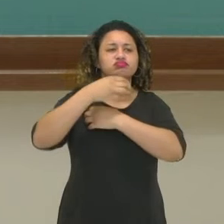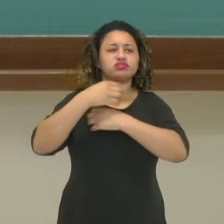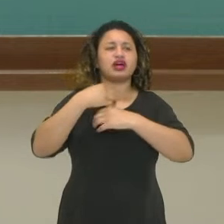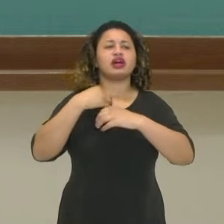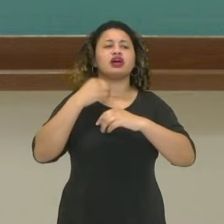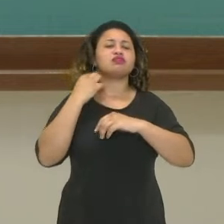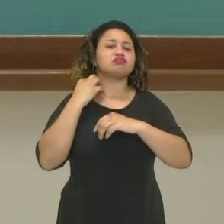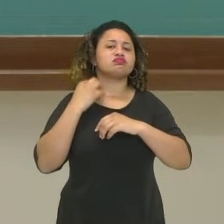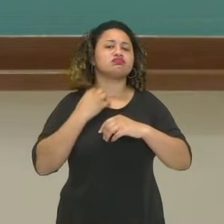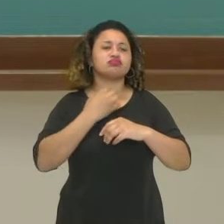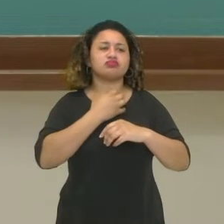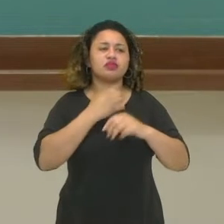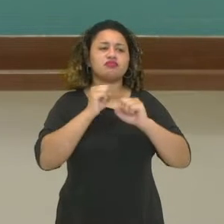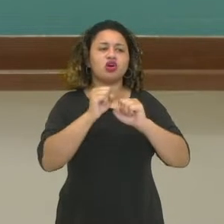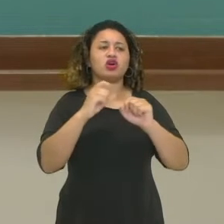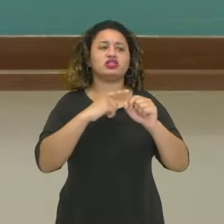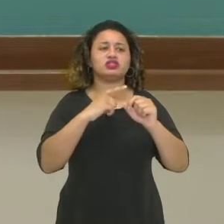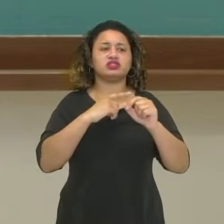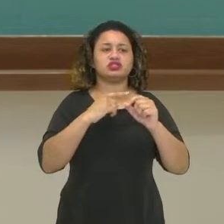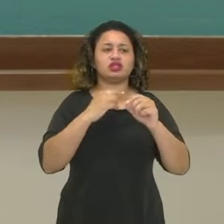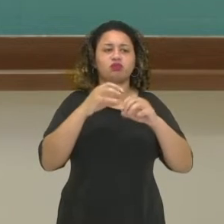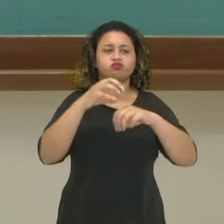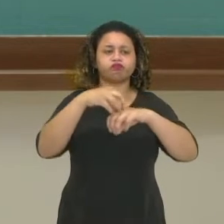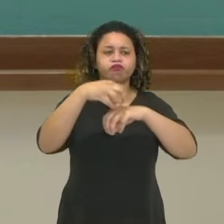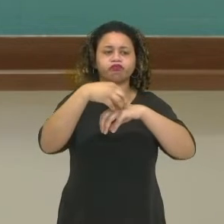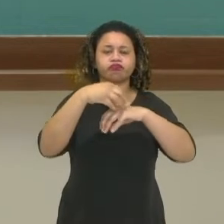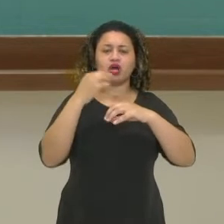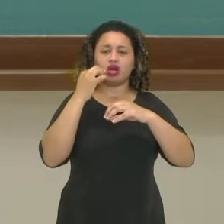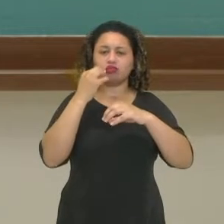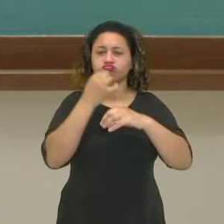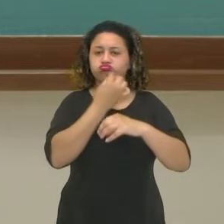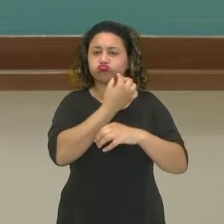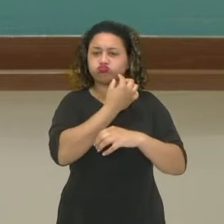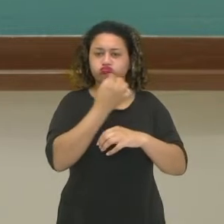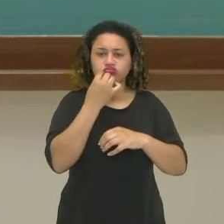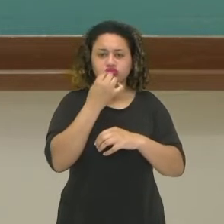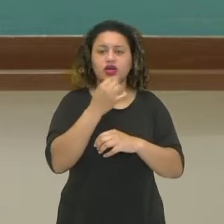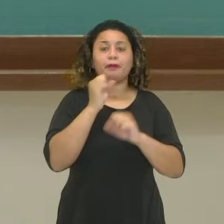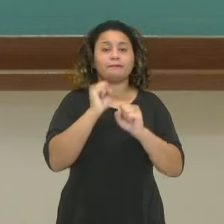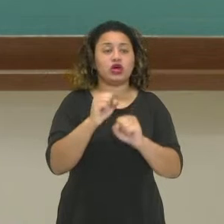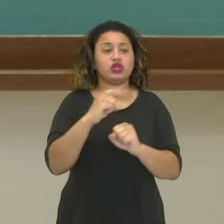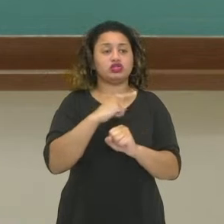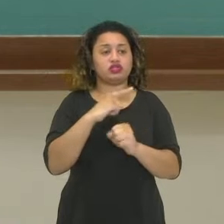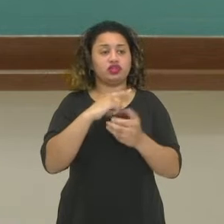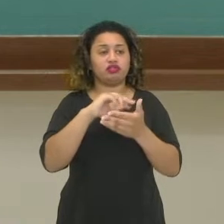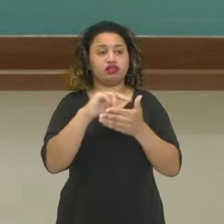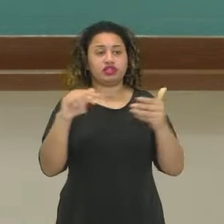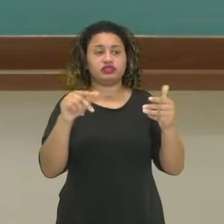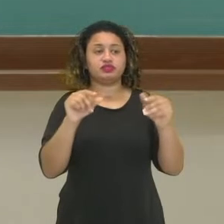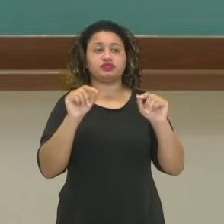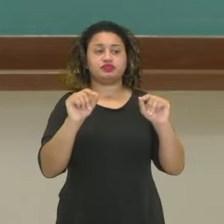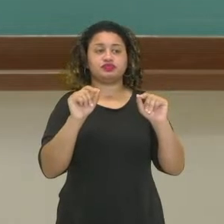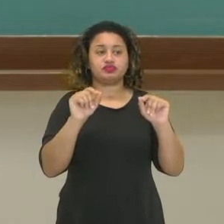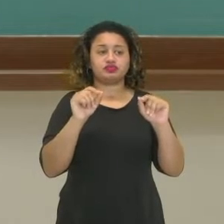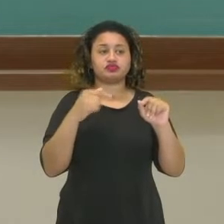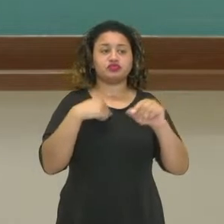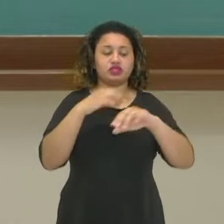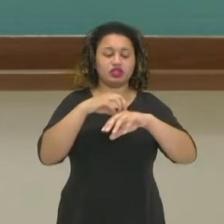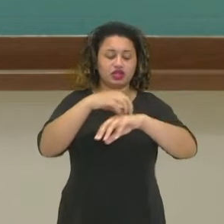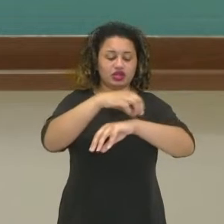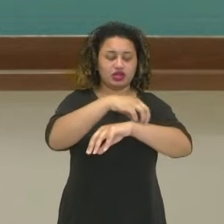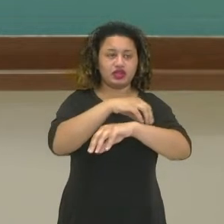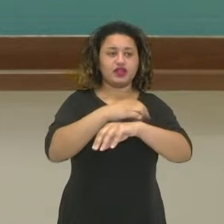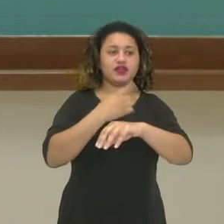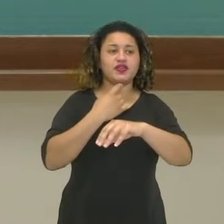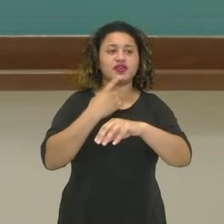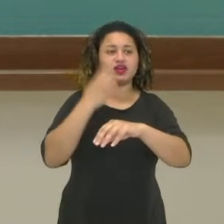pescoço, pode aparecer bolhas, pode surgir feridas na boca, né? Manchas vermelhas,